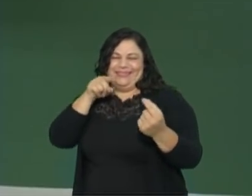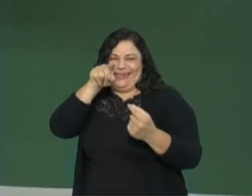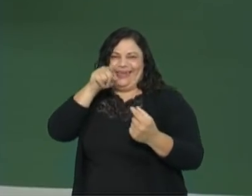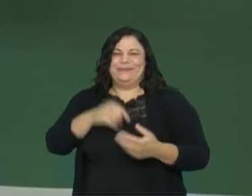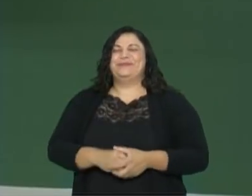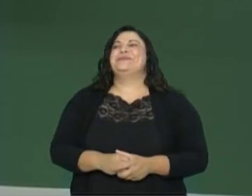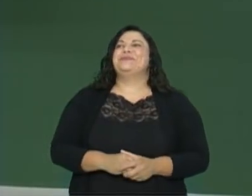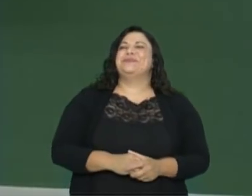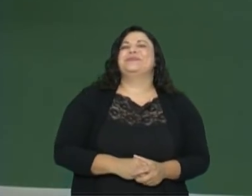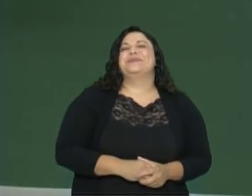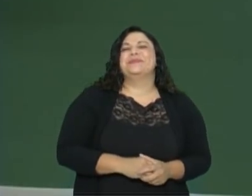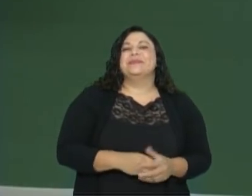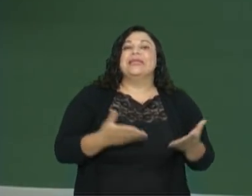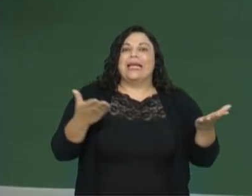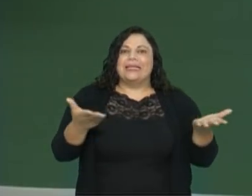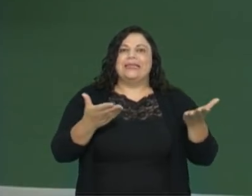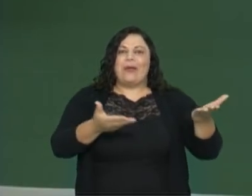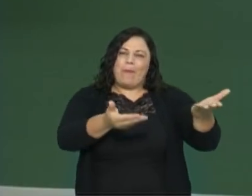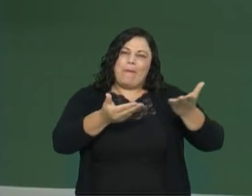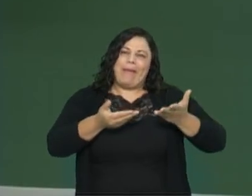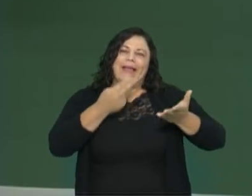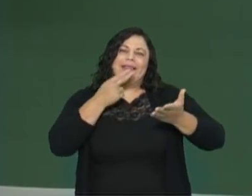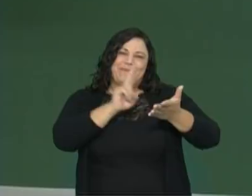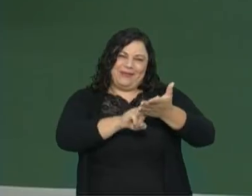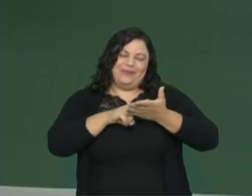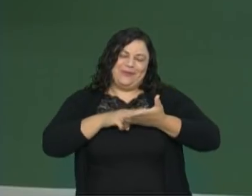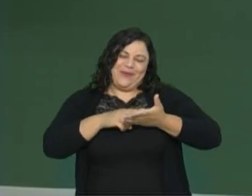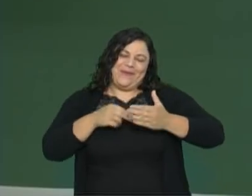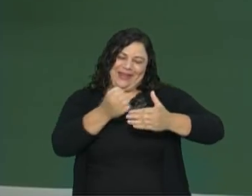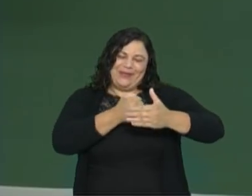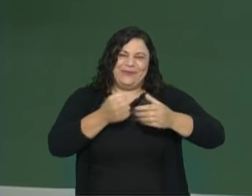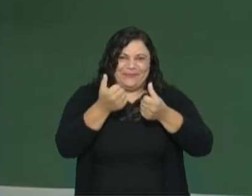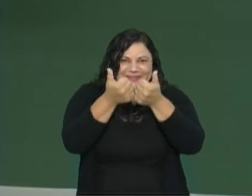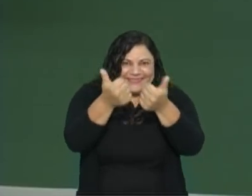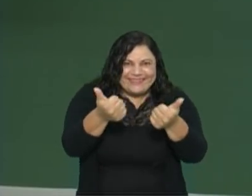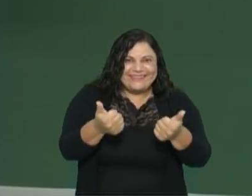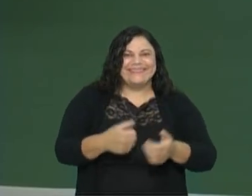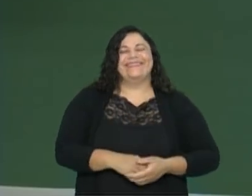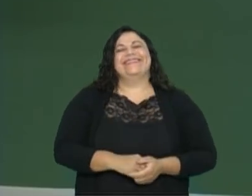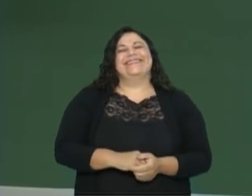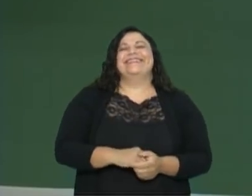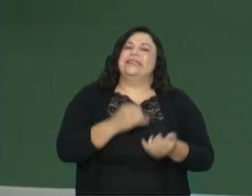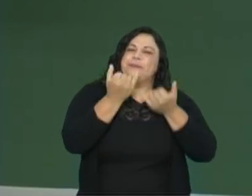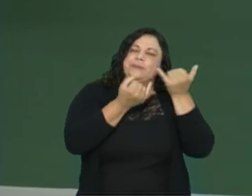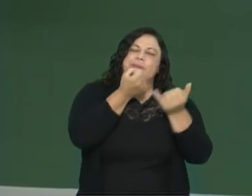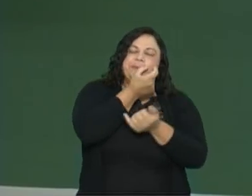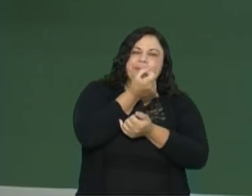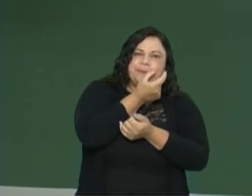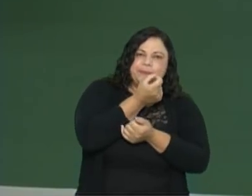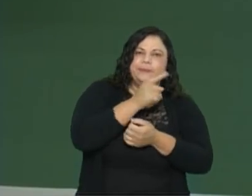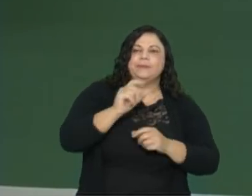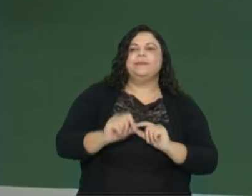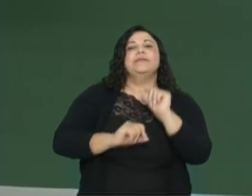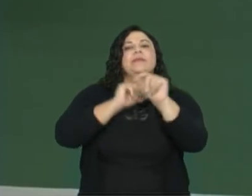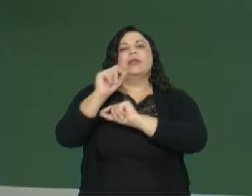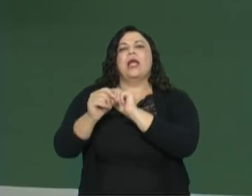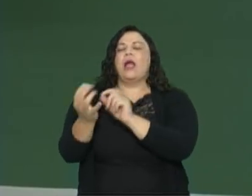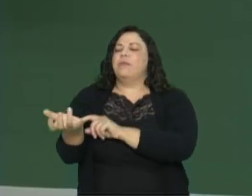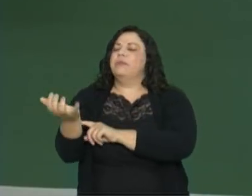pôs a panela no fogo. No fogãozinho a lenha, então vai ficar mais saboroso ainda. Perfeito? Quem aquece primeiro? A água ou a